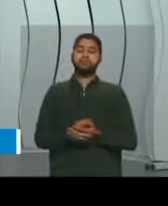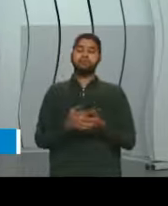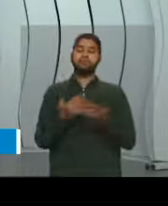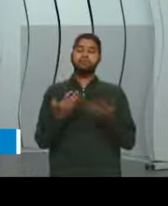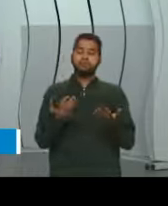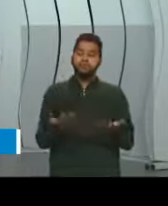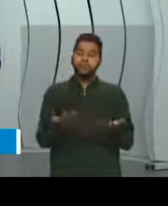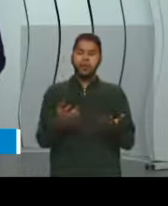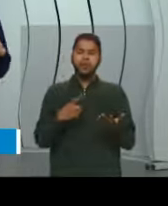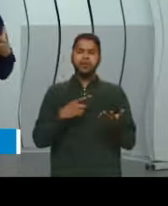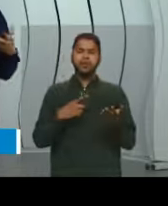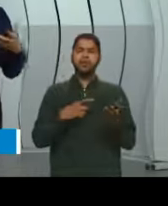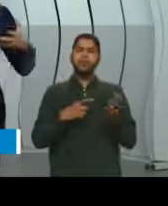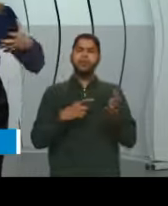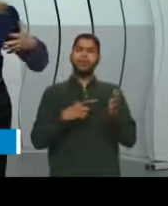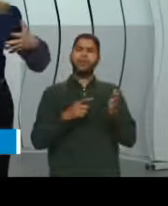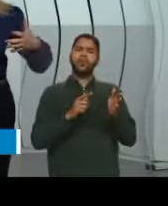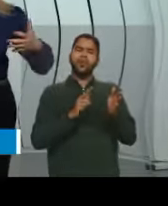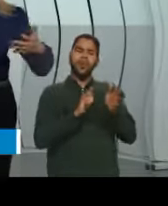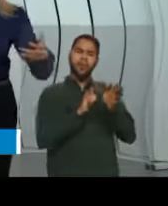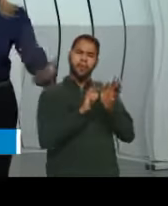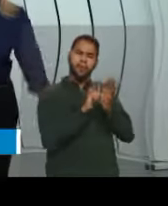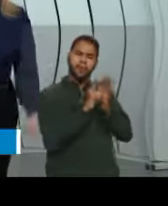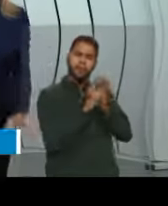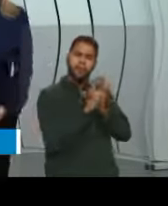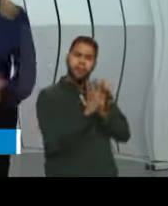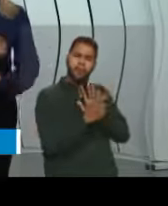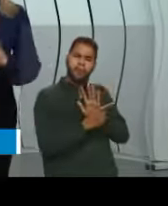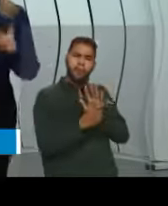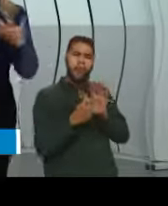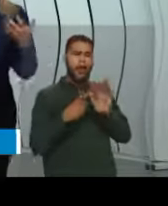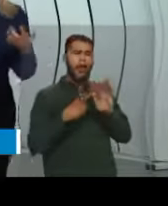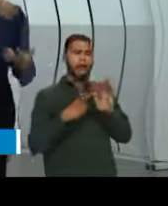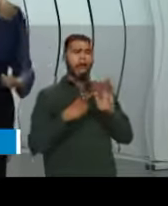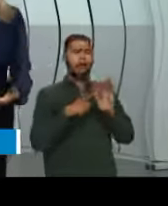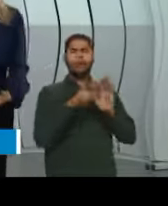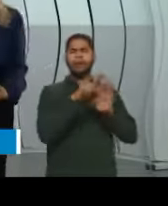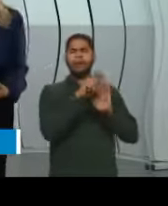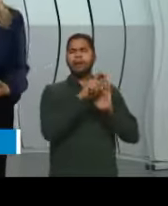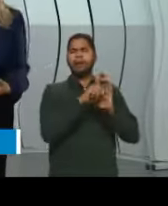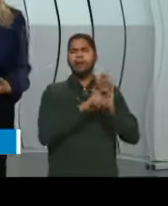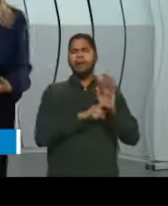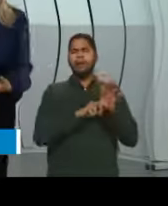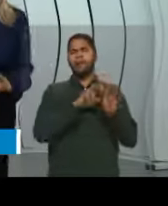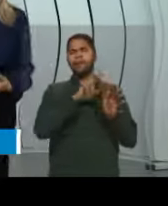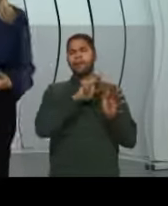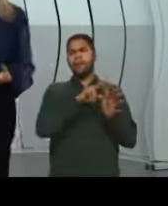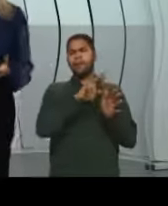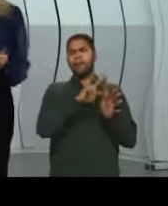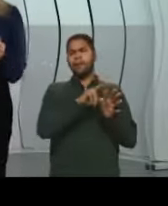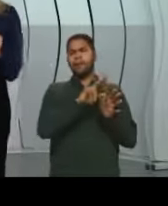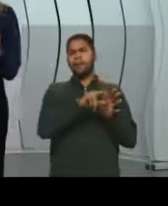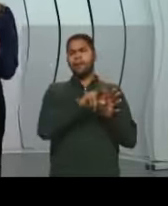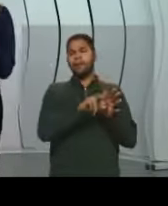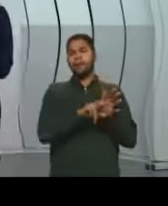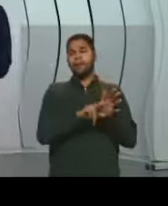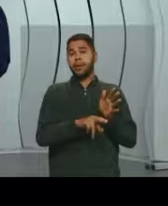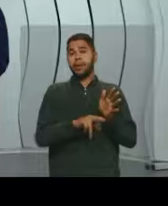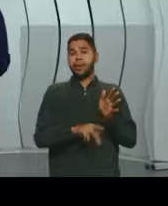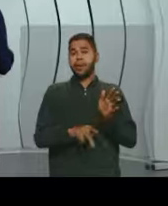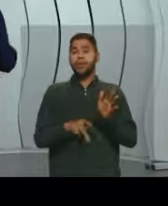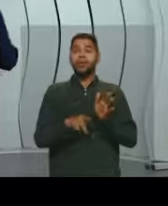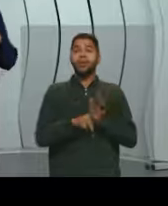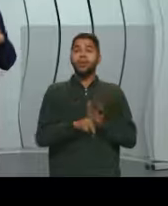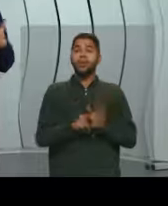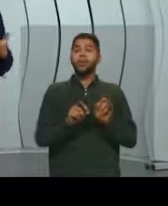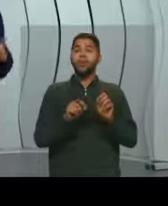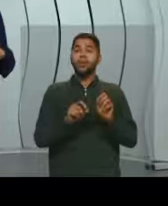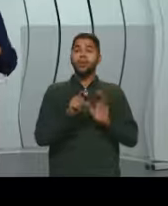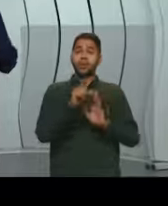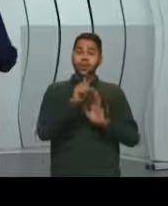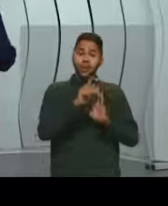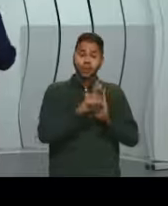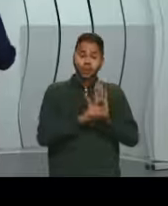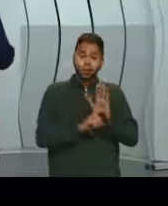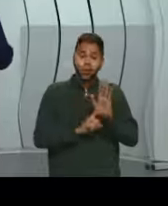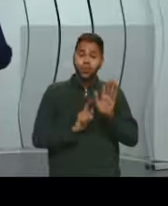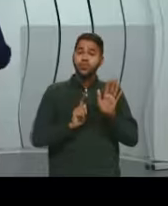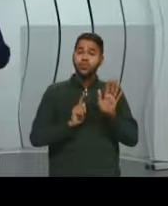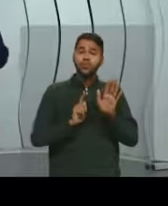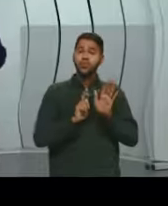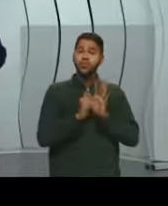gêneros textuais, né, que nós temos inúmeros gêneros textuais. Os gêneros textuais são